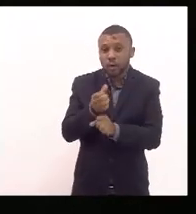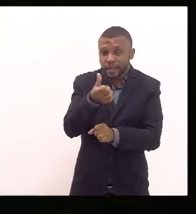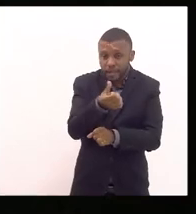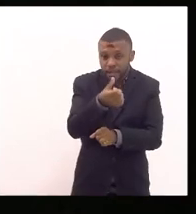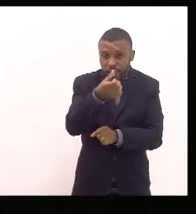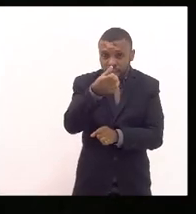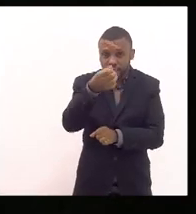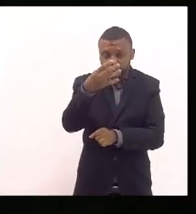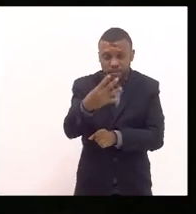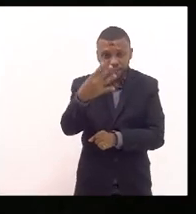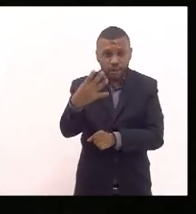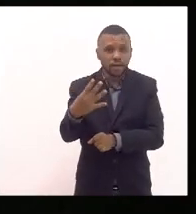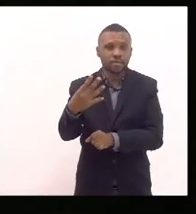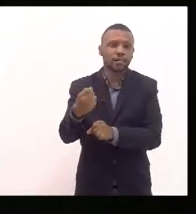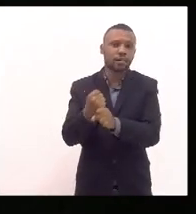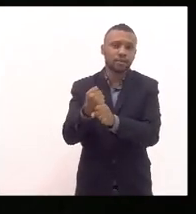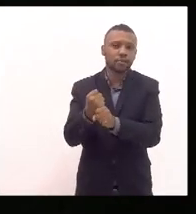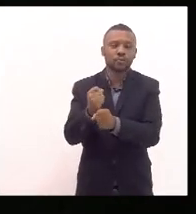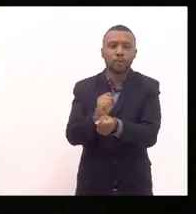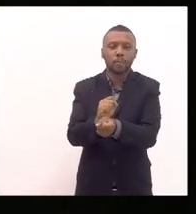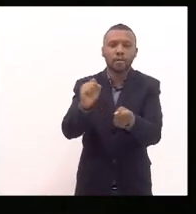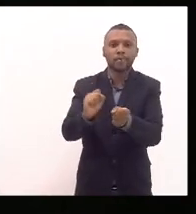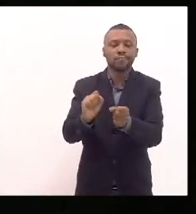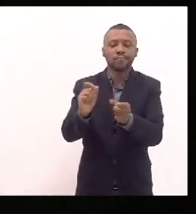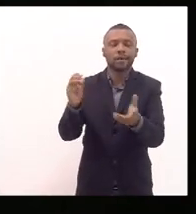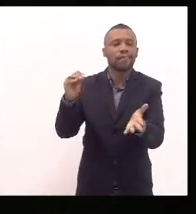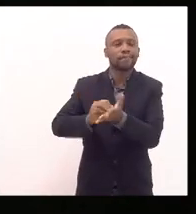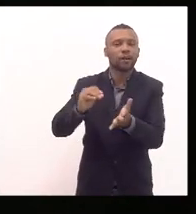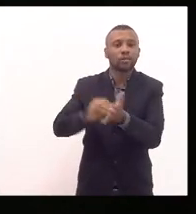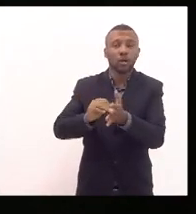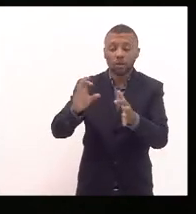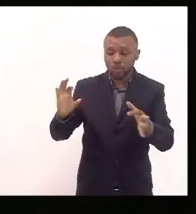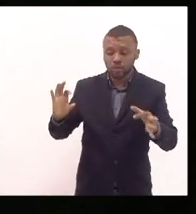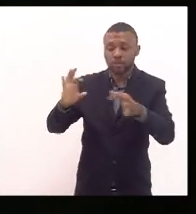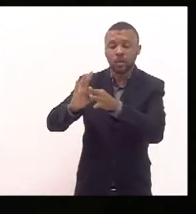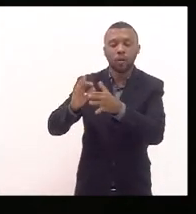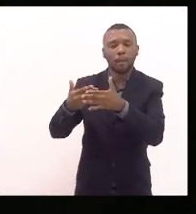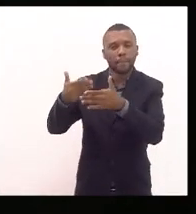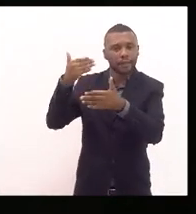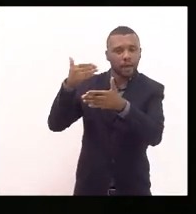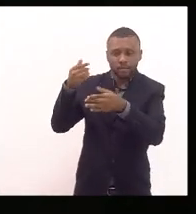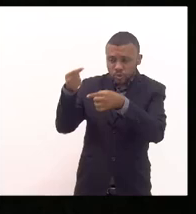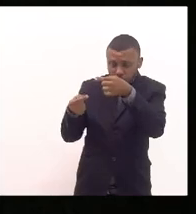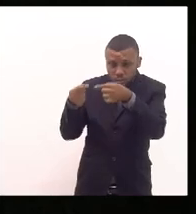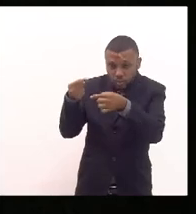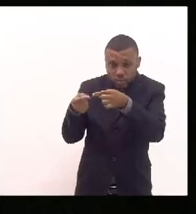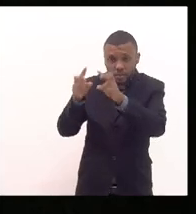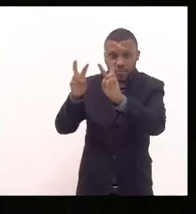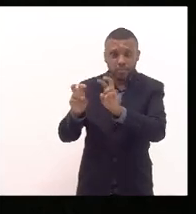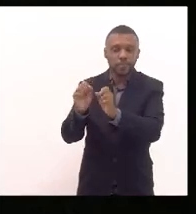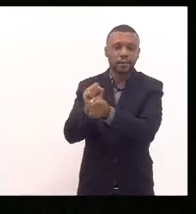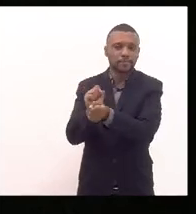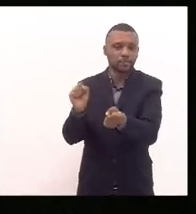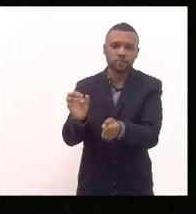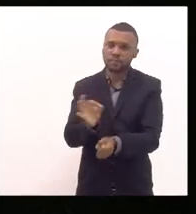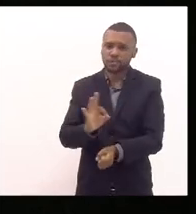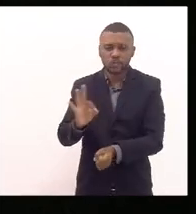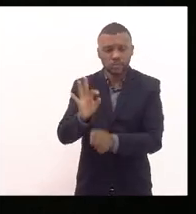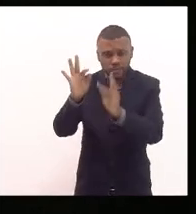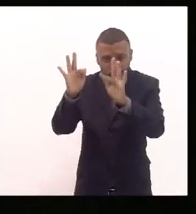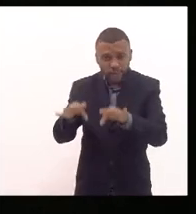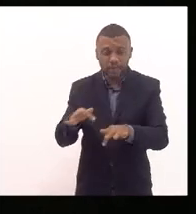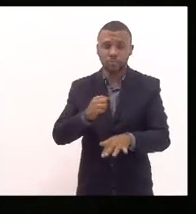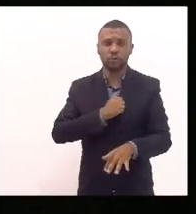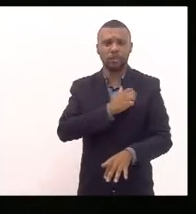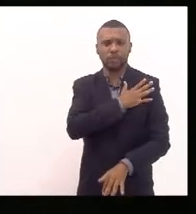uma abolição inconclusa gente não fez o diálogo com o passado a gente não discutiu a escravidão a gente não discutir o fim